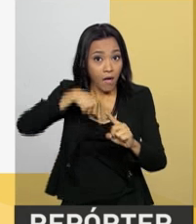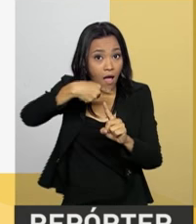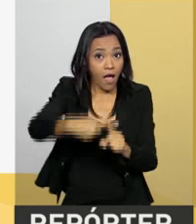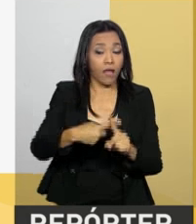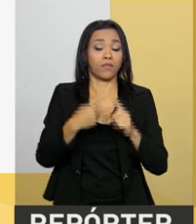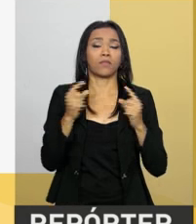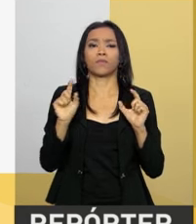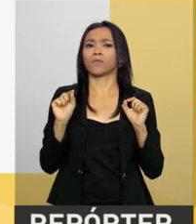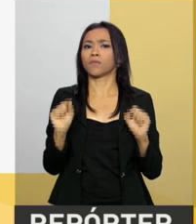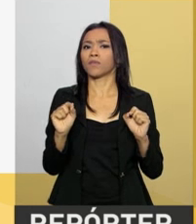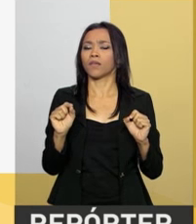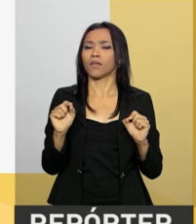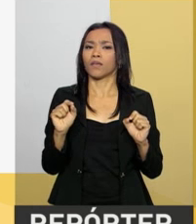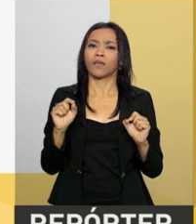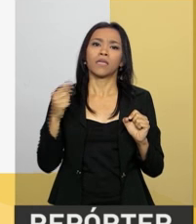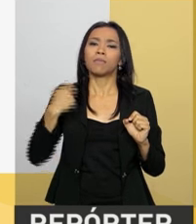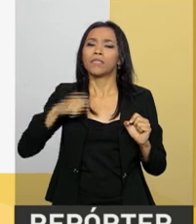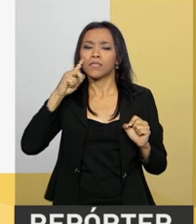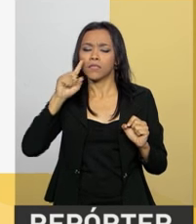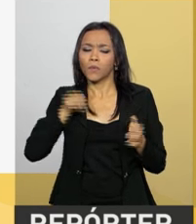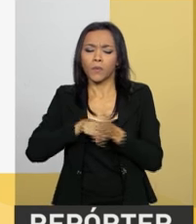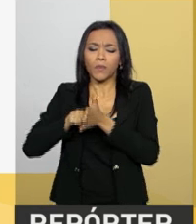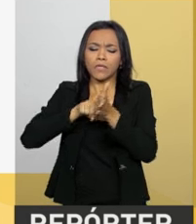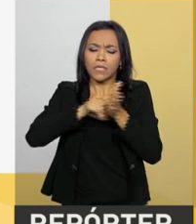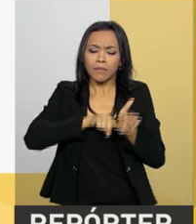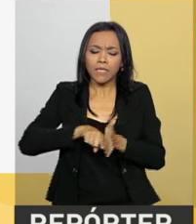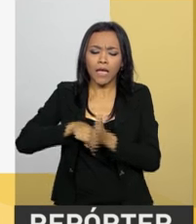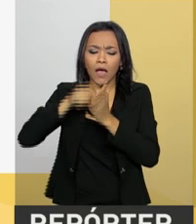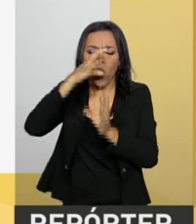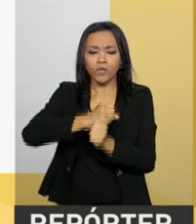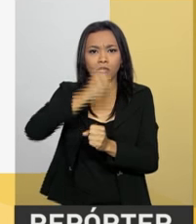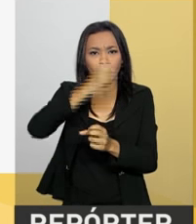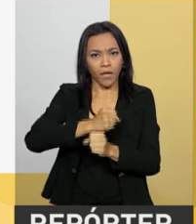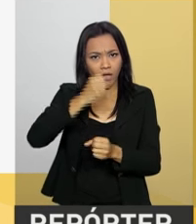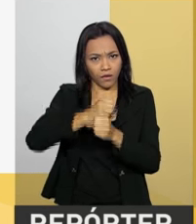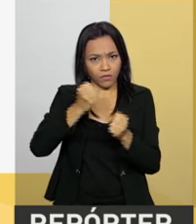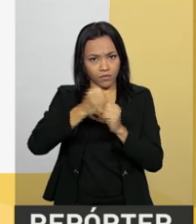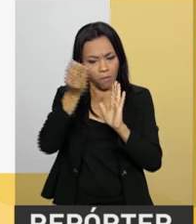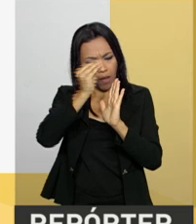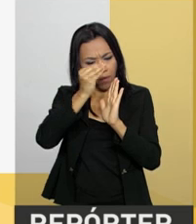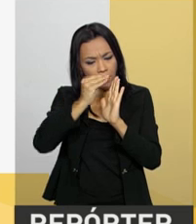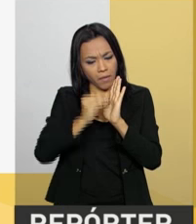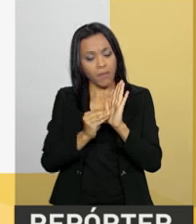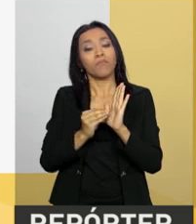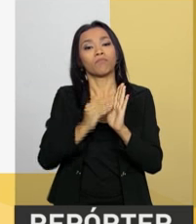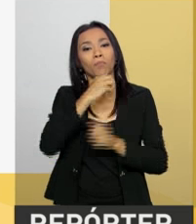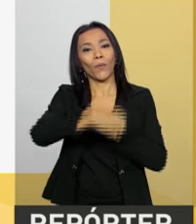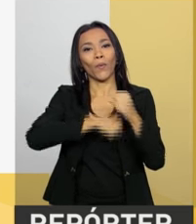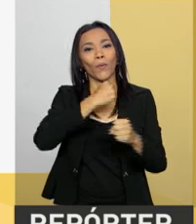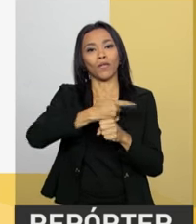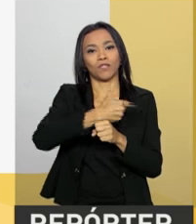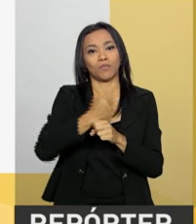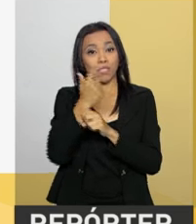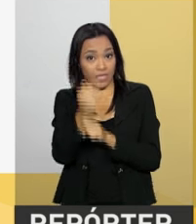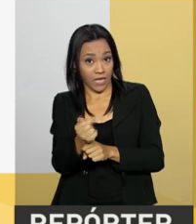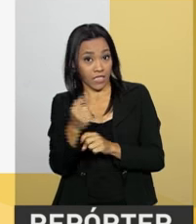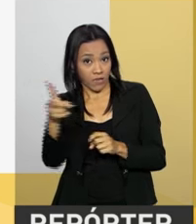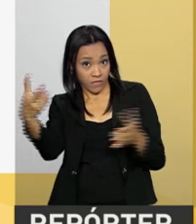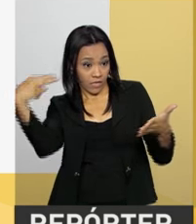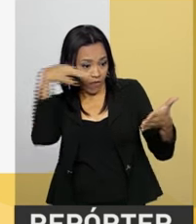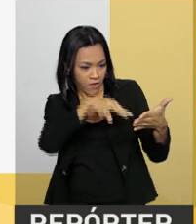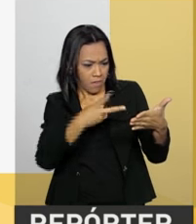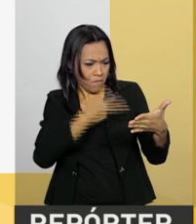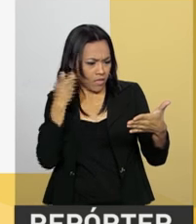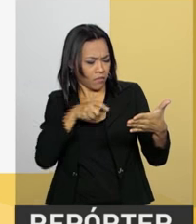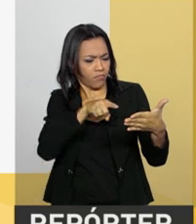preciso que mande examinar o orçamento que nós mandamos para 2017 e lá você verifica que